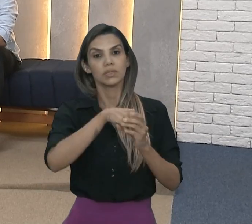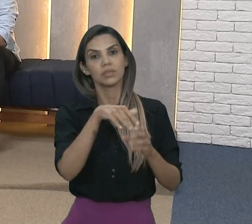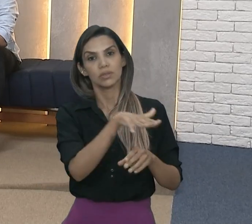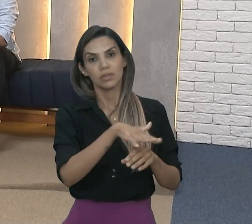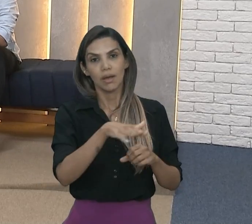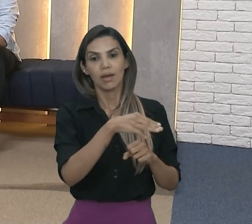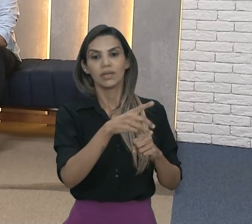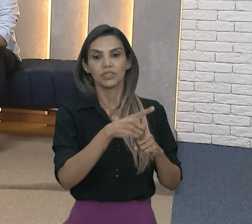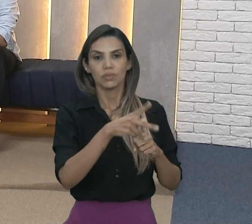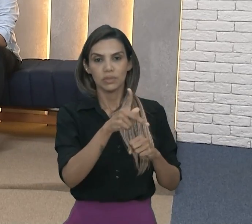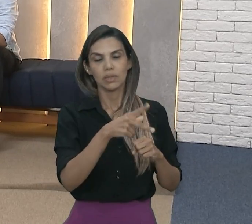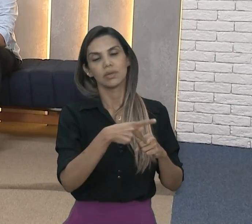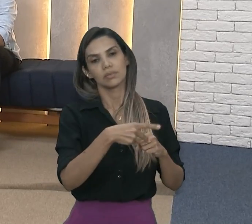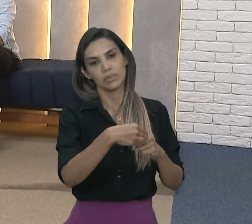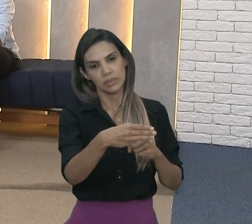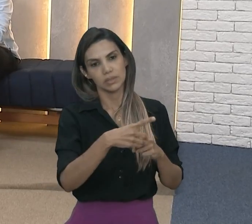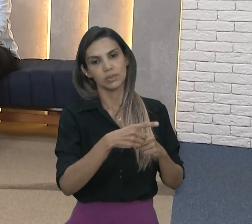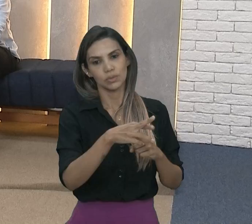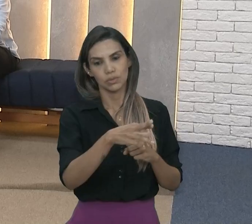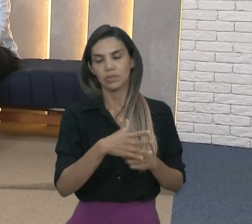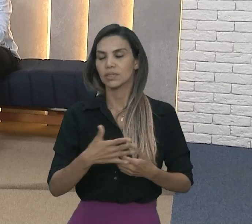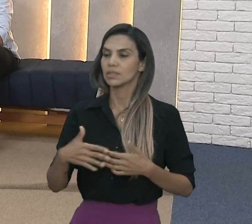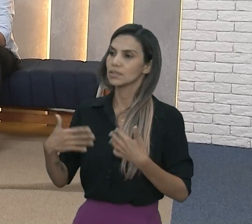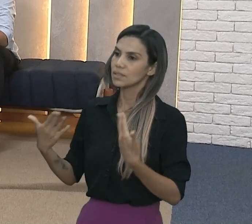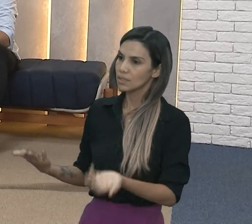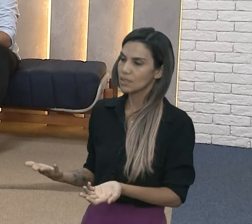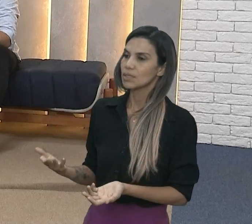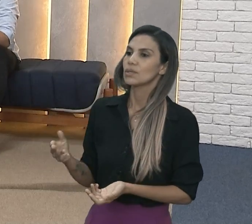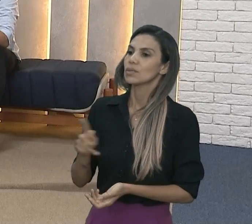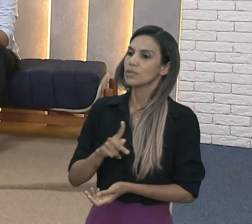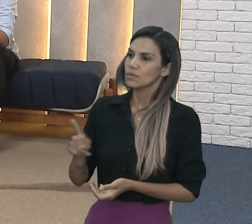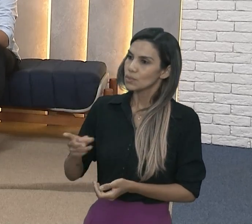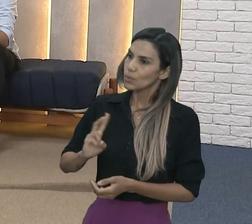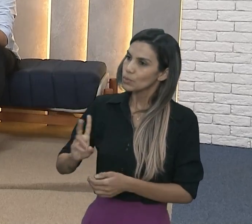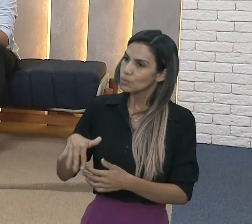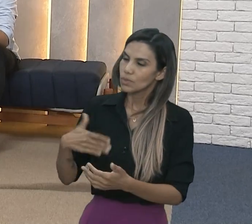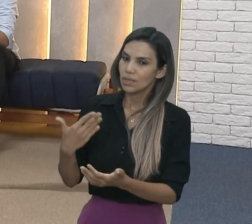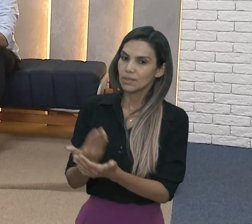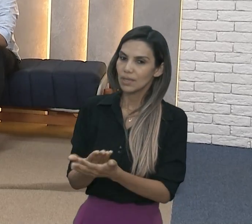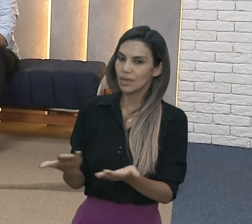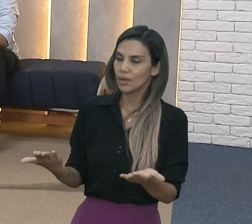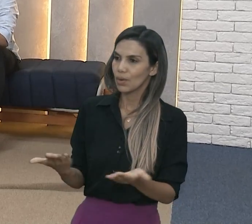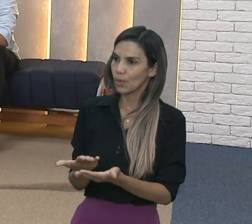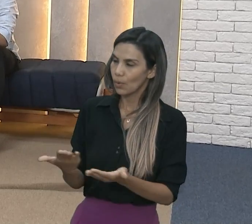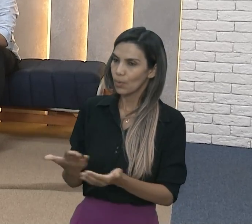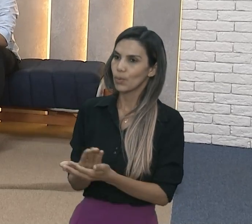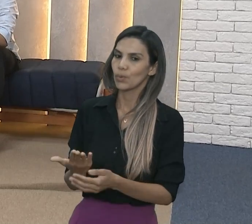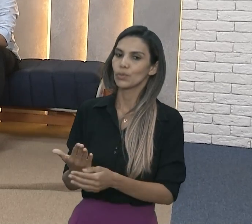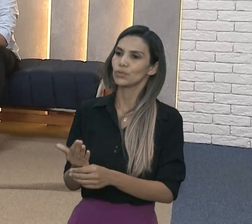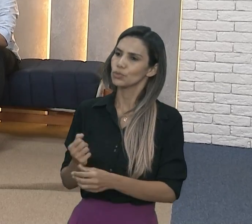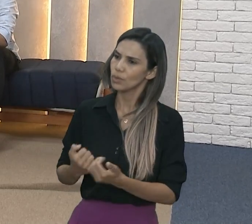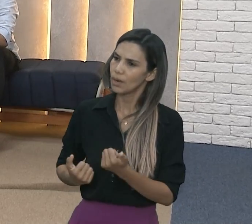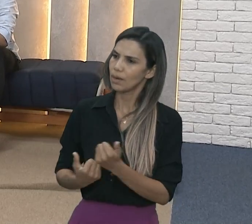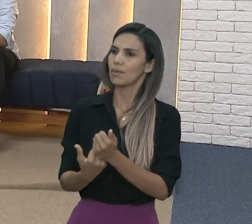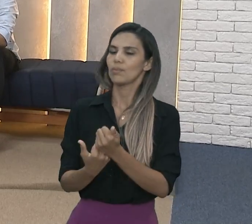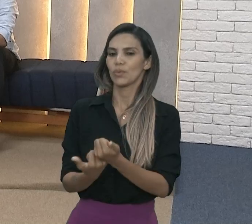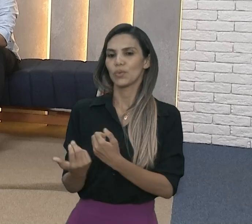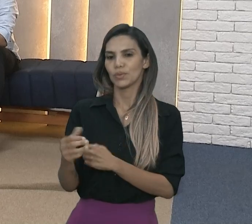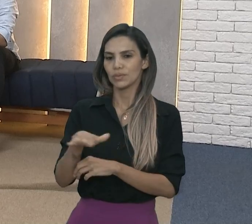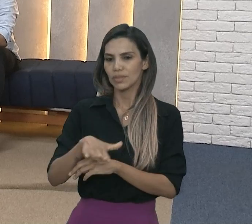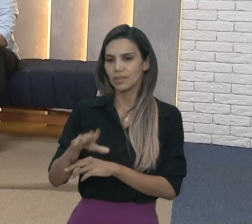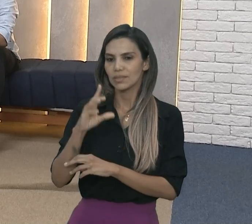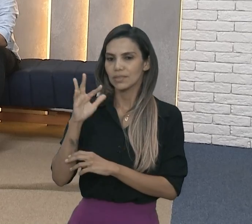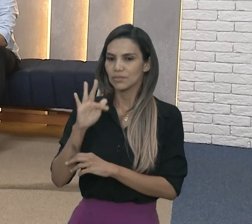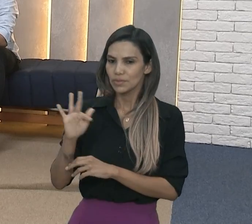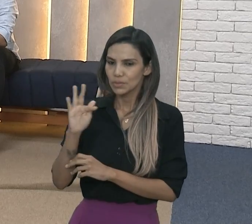certeza. Contribuição, inclusive, que o professor continua dando para a Faculdade de Direito, para a Universidade